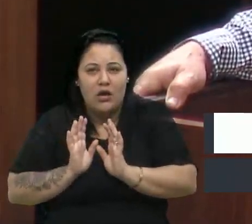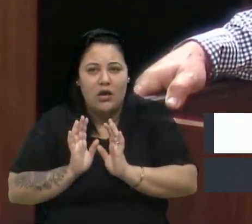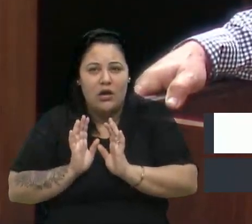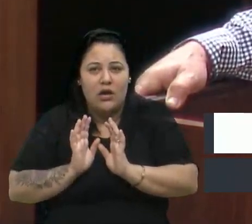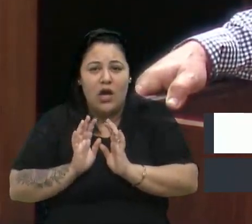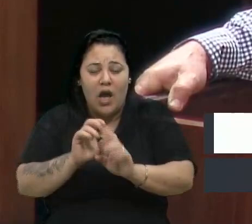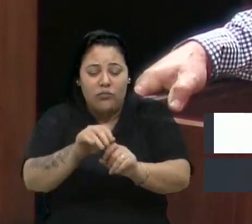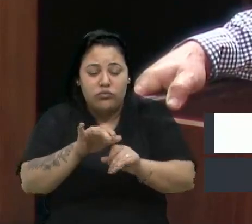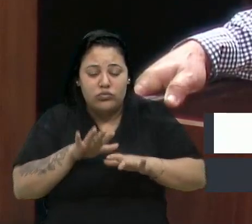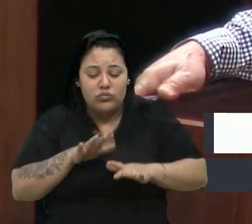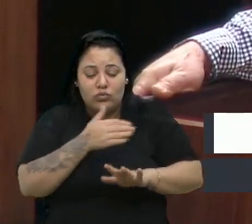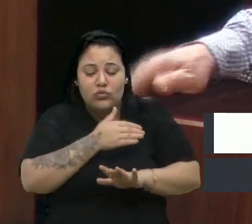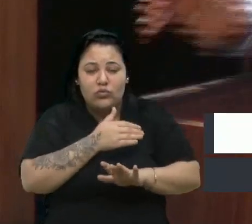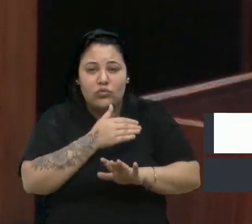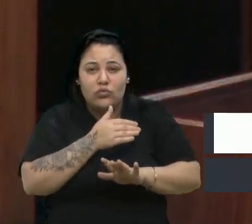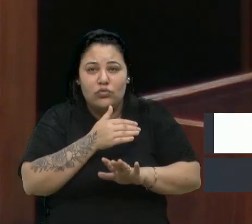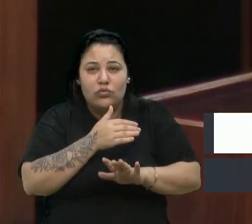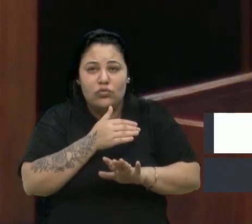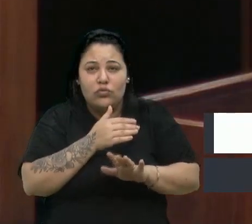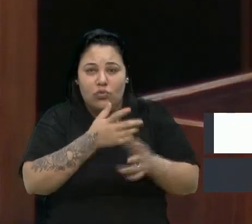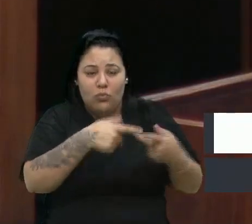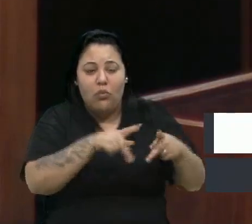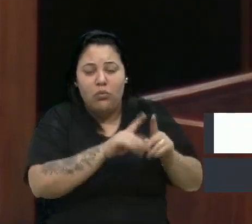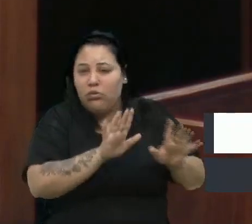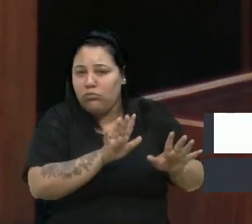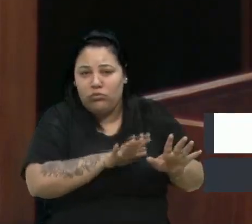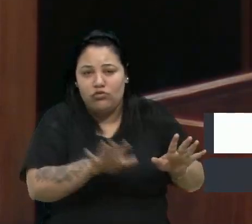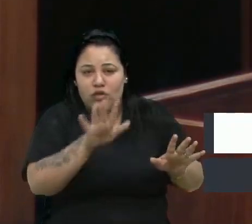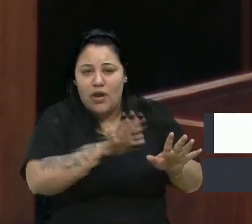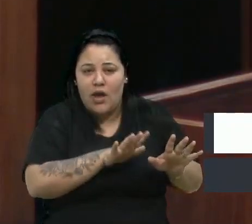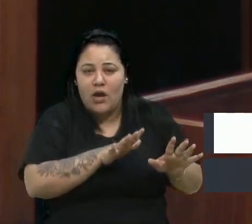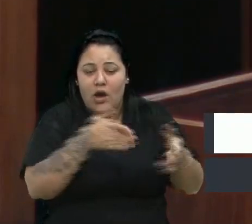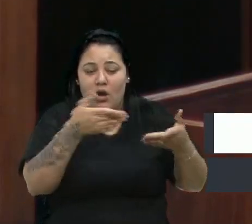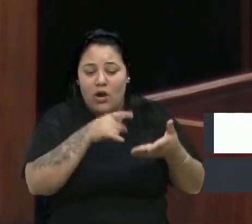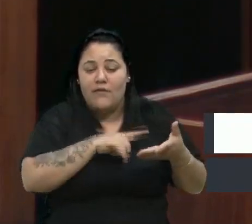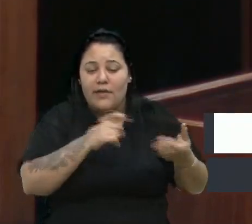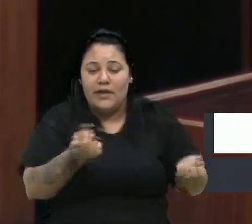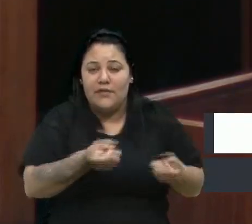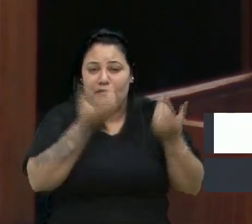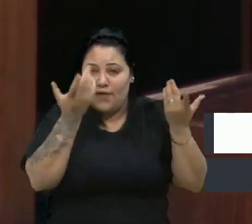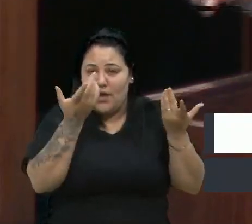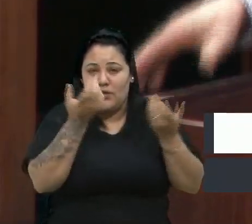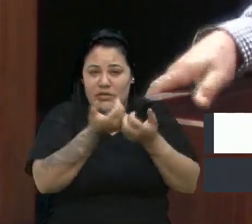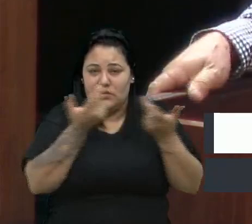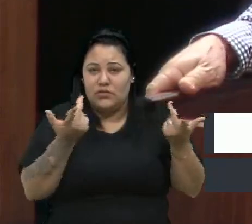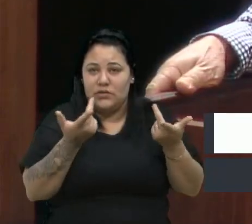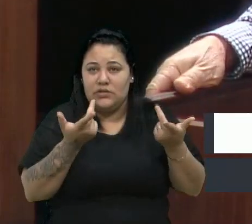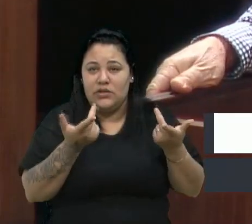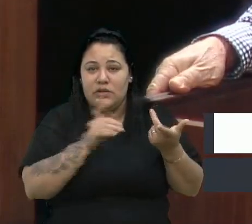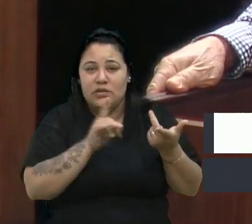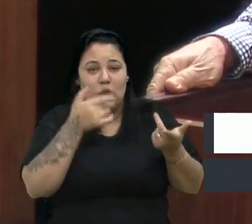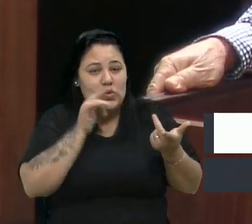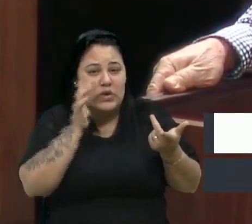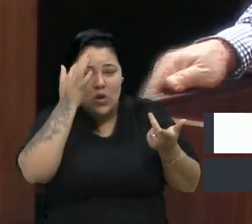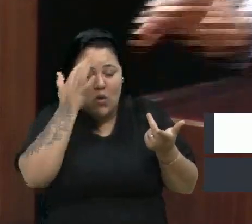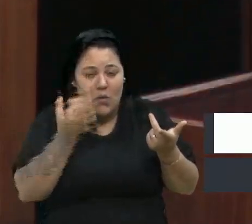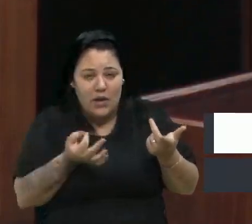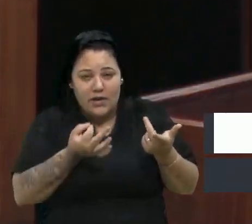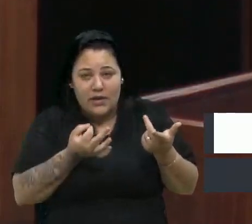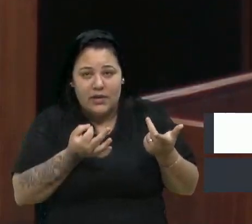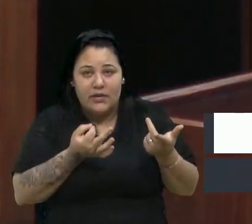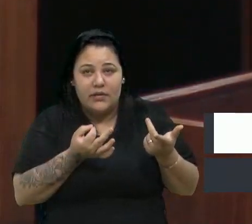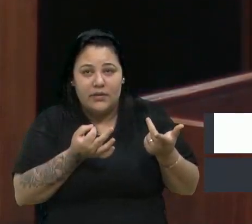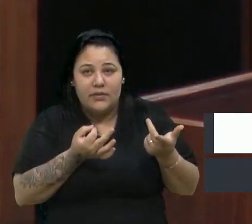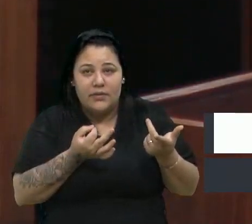em geral, vereador Alberto. Então, agora, como vai haver eventos ali, eles não estavam entendendo muito bem, que